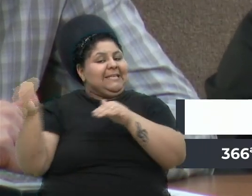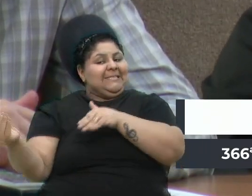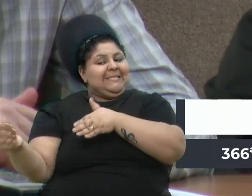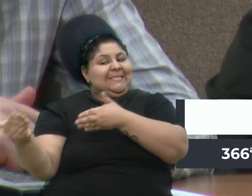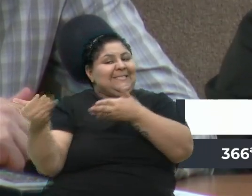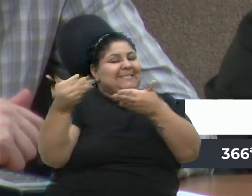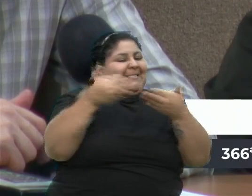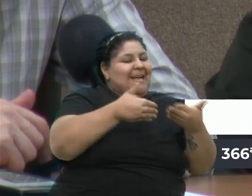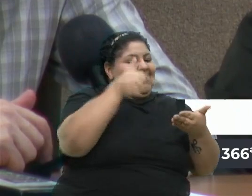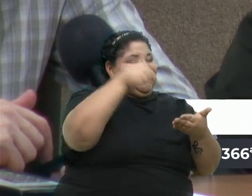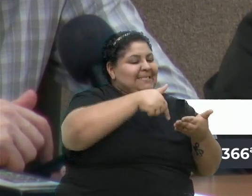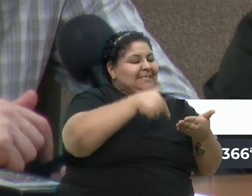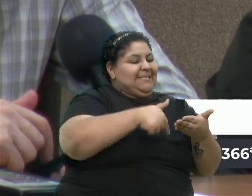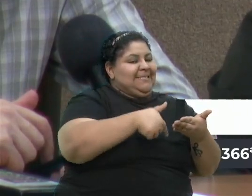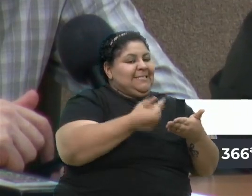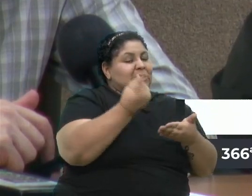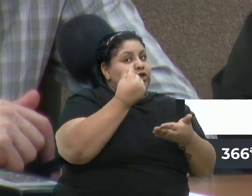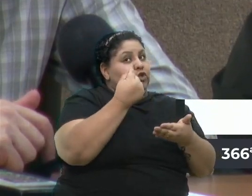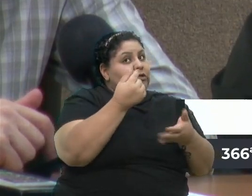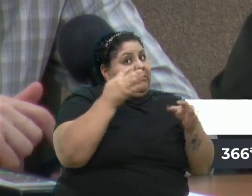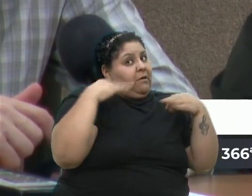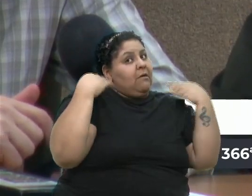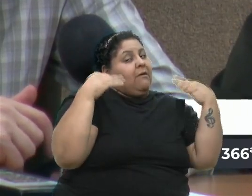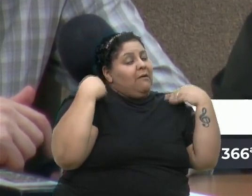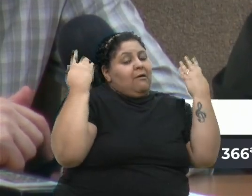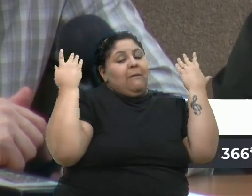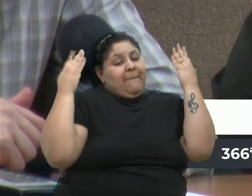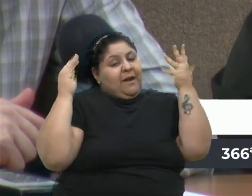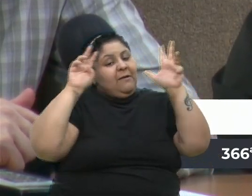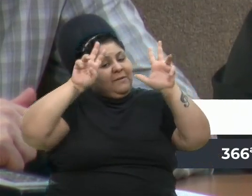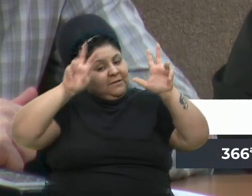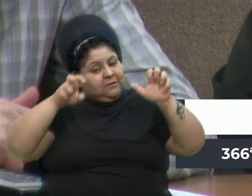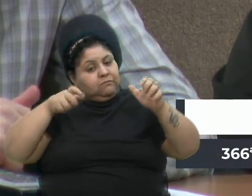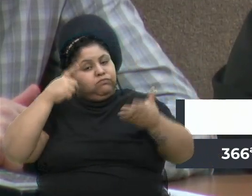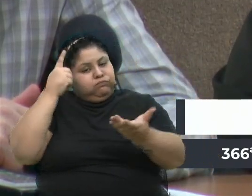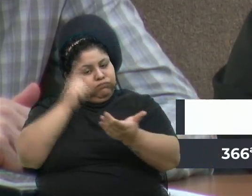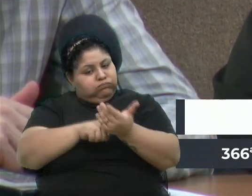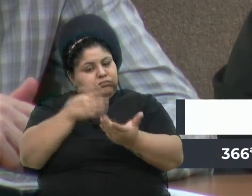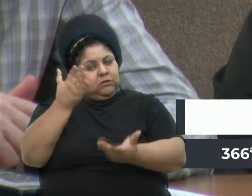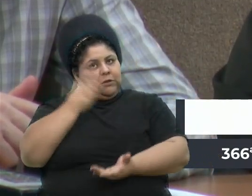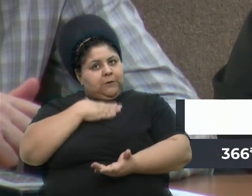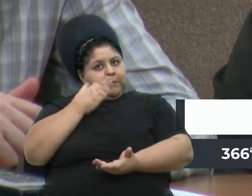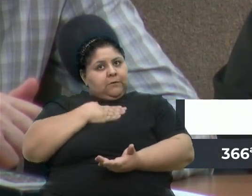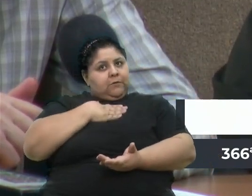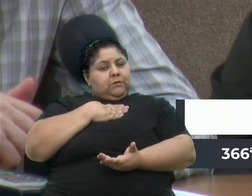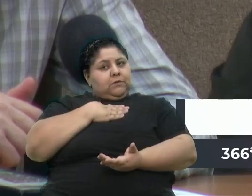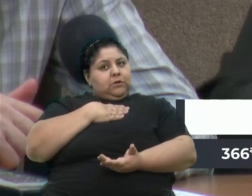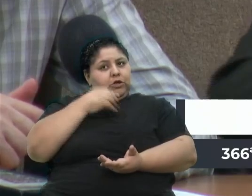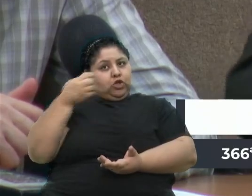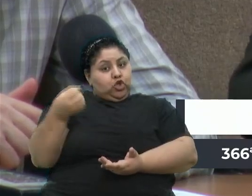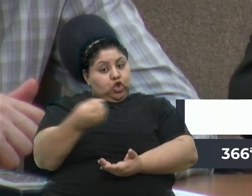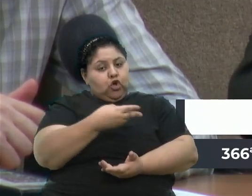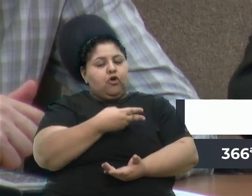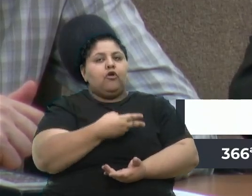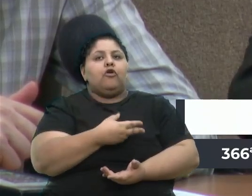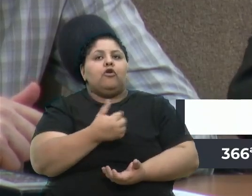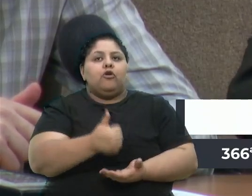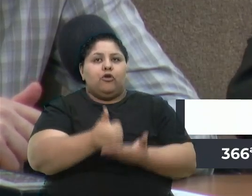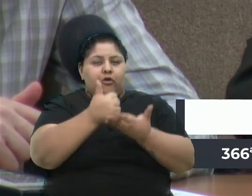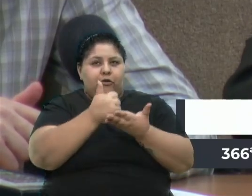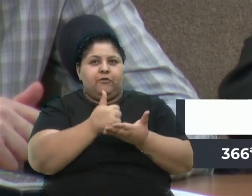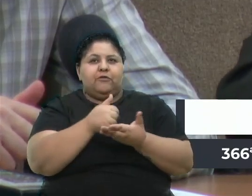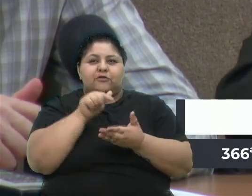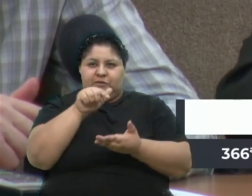renda. Então, parabéns por esse assunto. Conte comigo, com a bancada do Novo, nesse apoio. O senhor sabe que sou entusiasta do